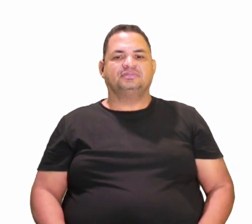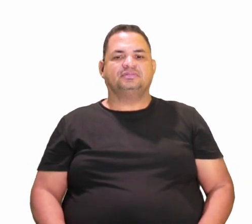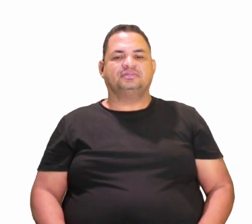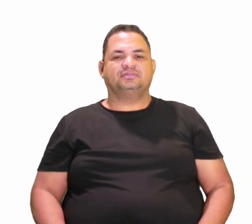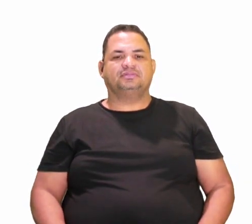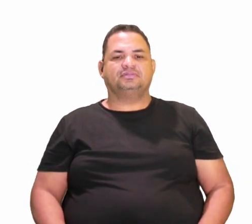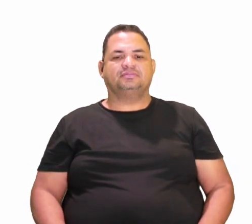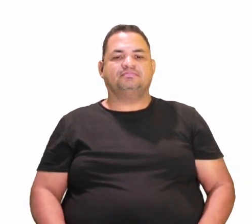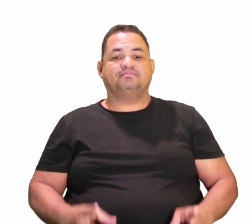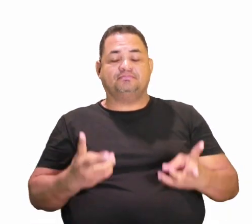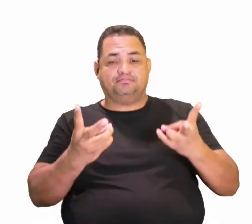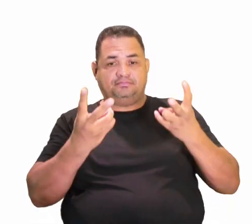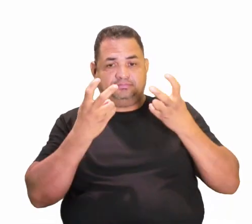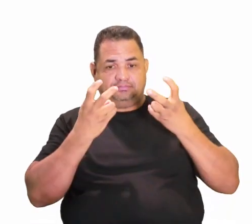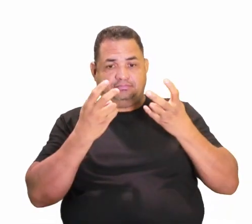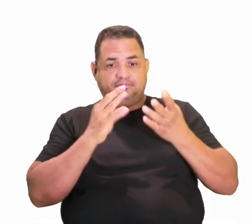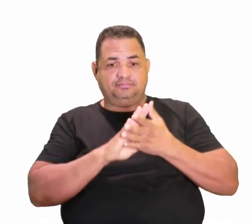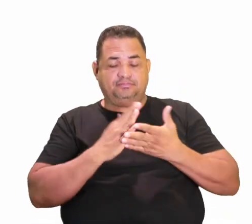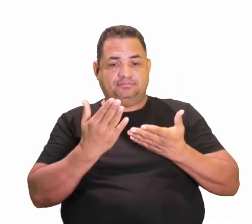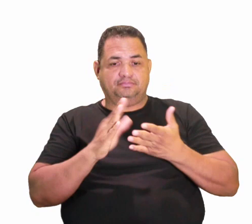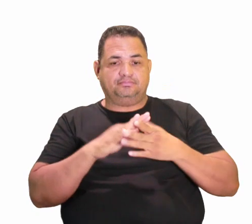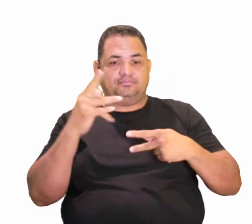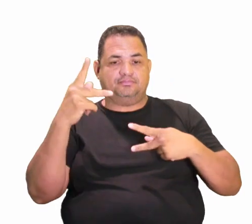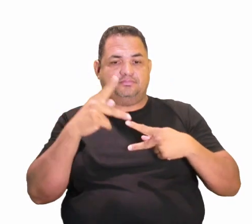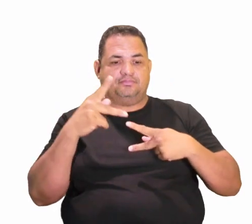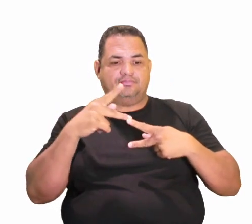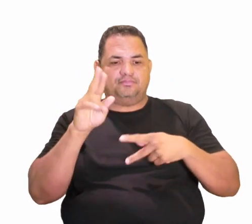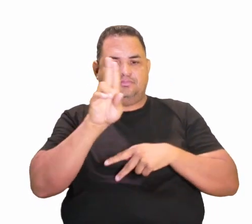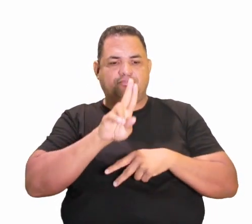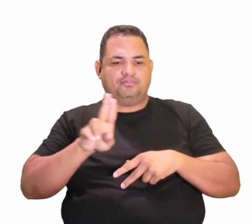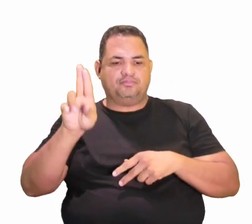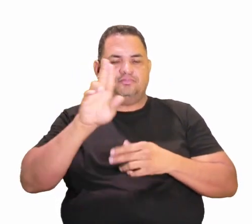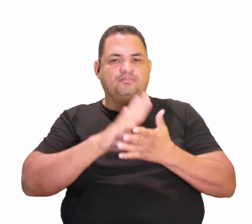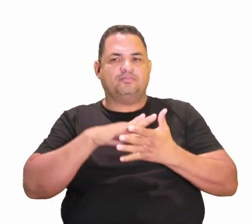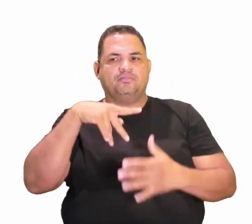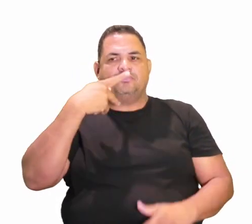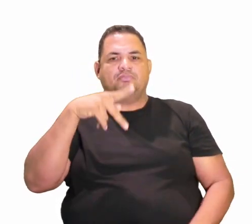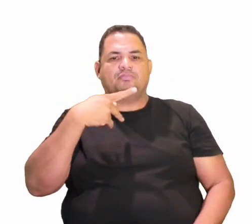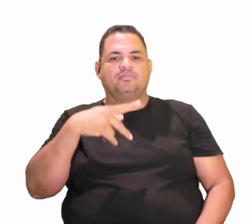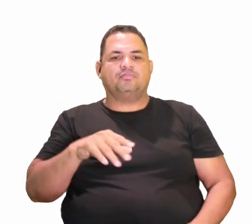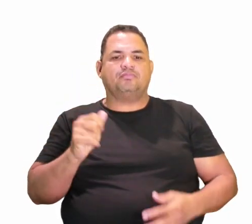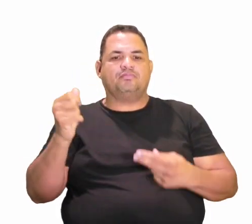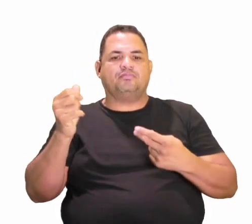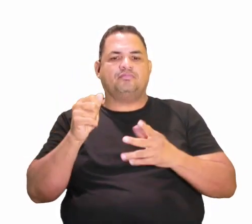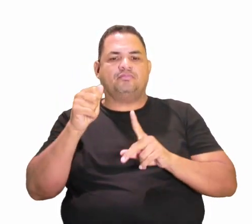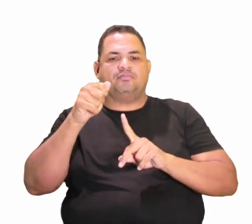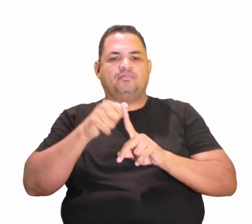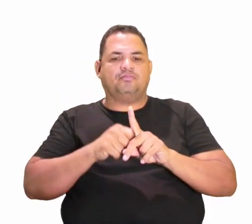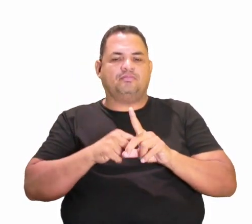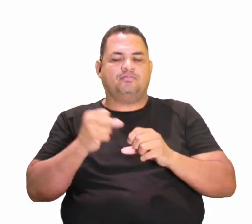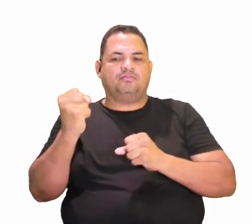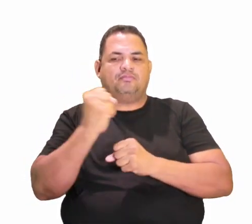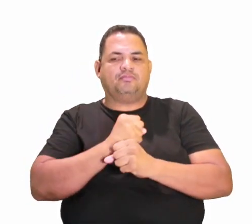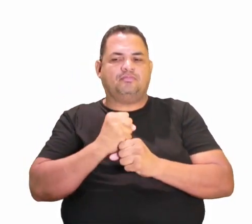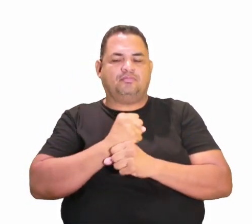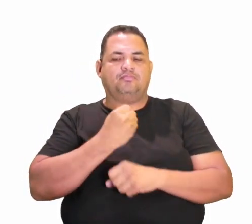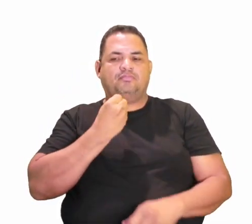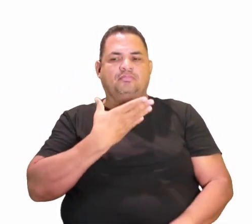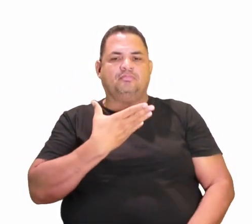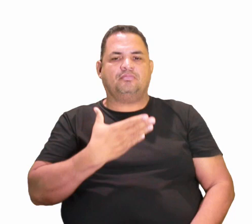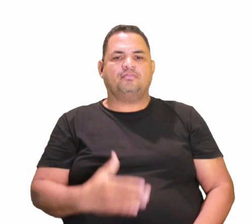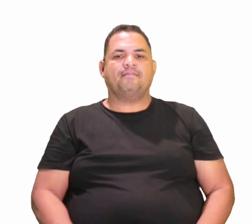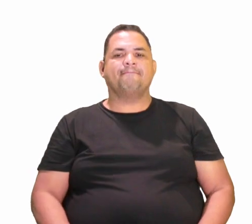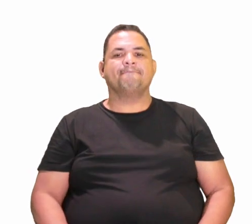ó, perceba a preposição que eu uso para falar sobre meses do ano. Tudo bem?